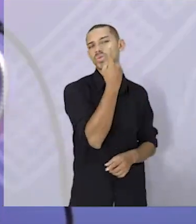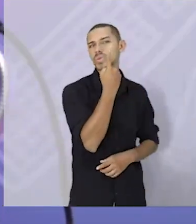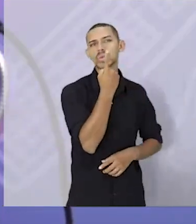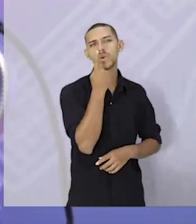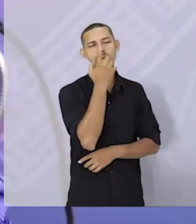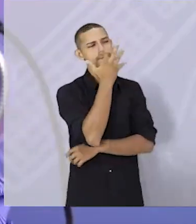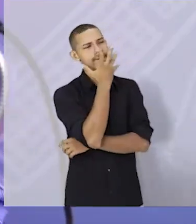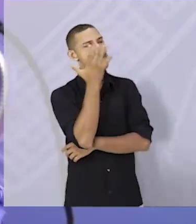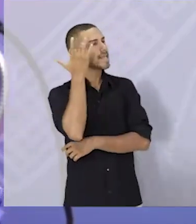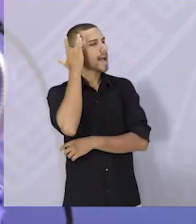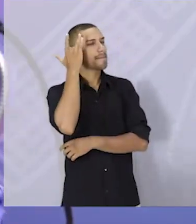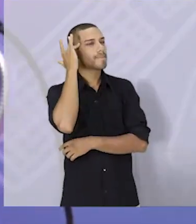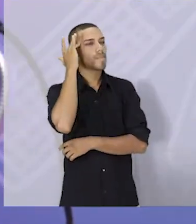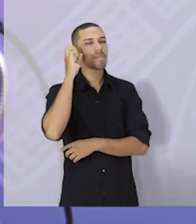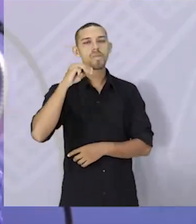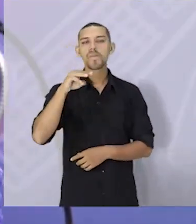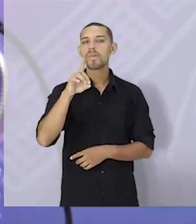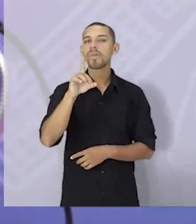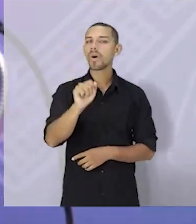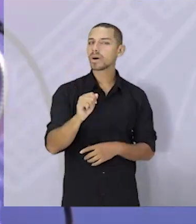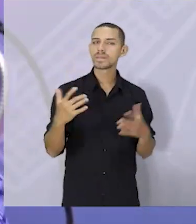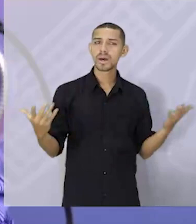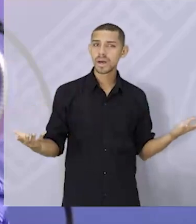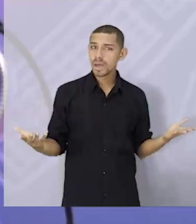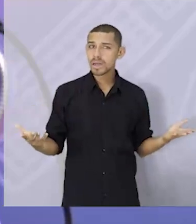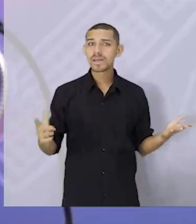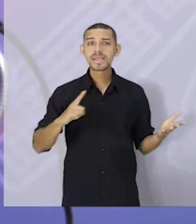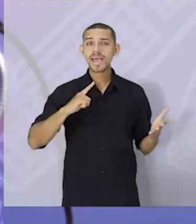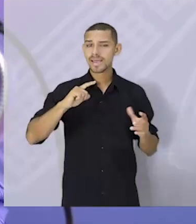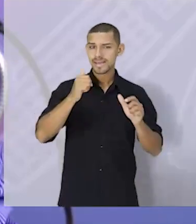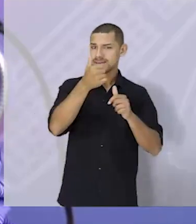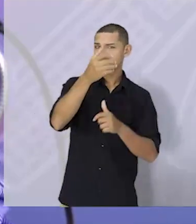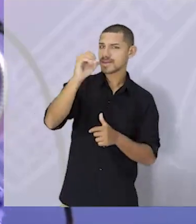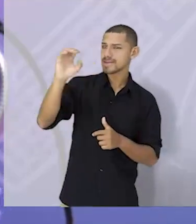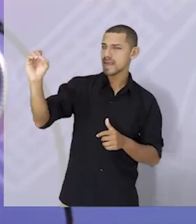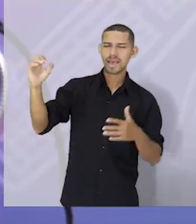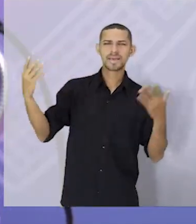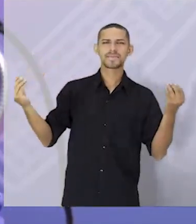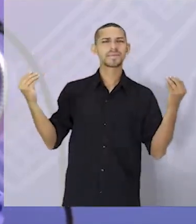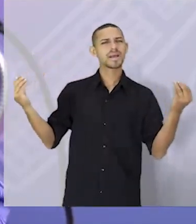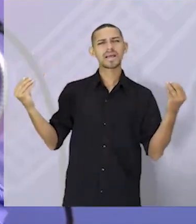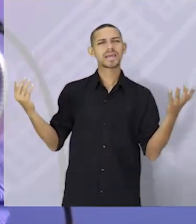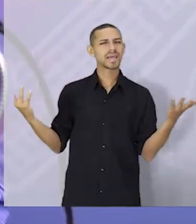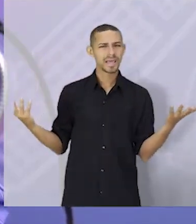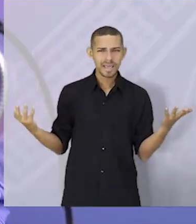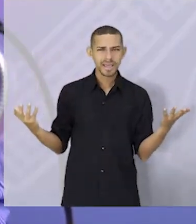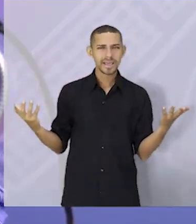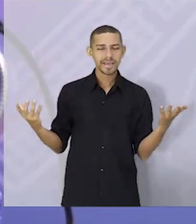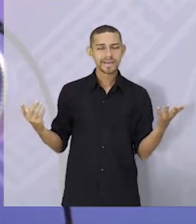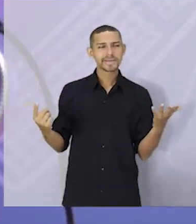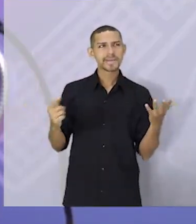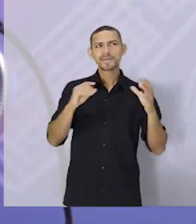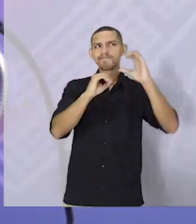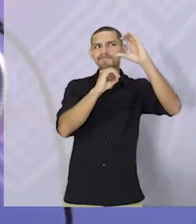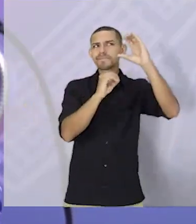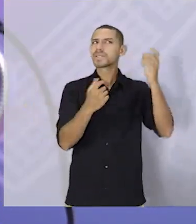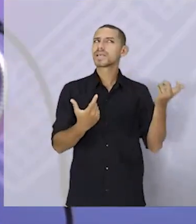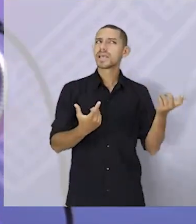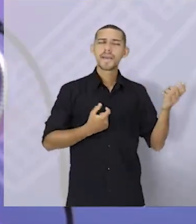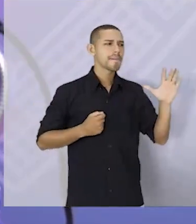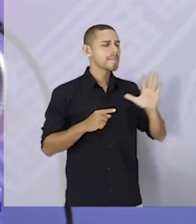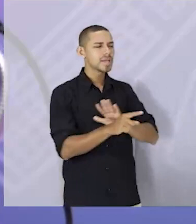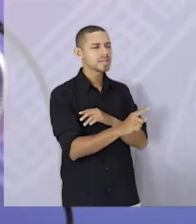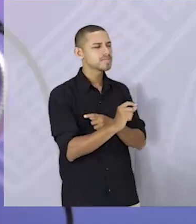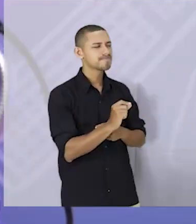na moda. Sendo que ela tem 100 pares. Qual é a necessidade? Então, é muito importante você se fazer essa pergunta. É